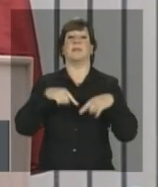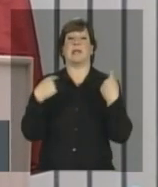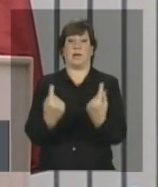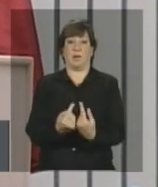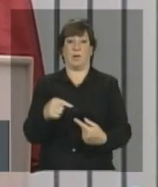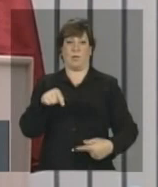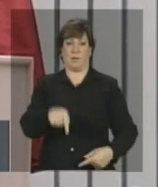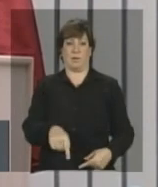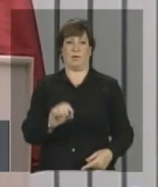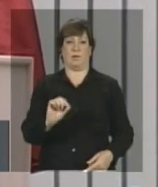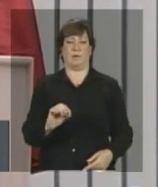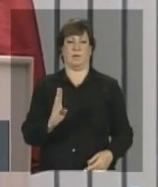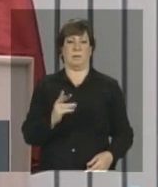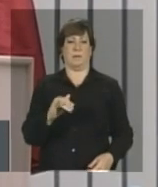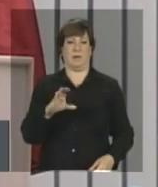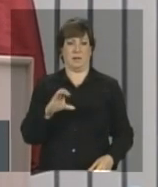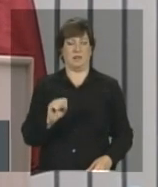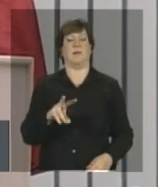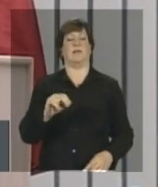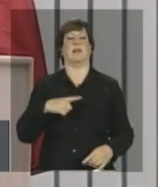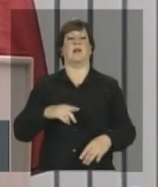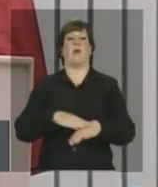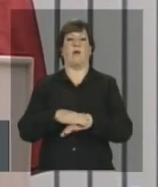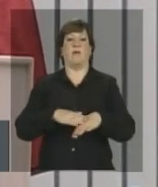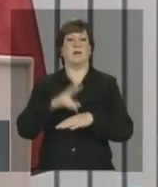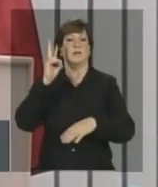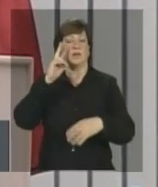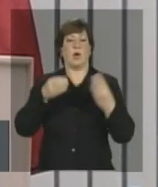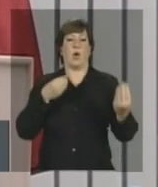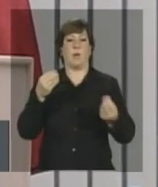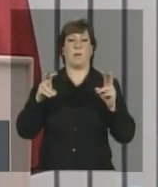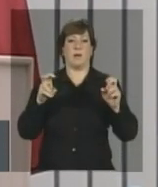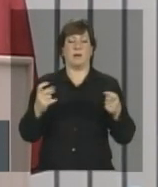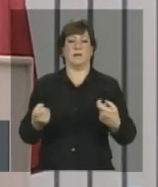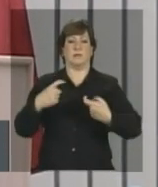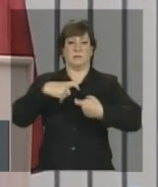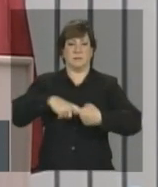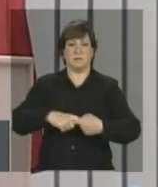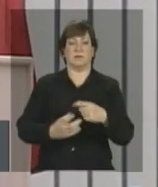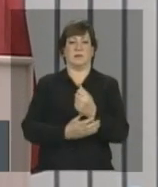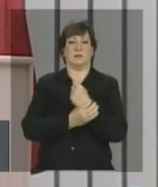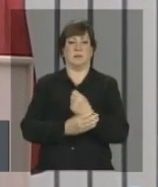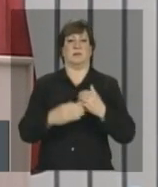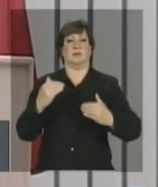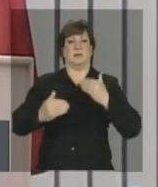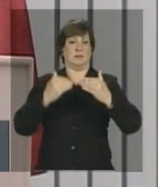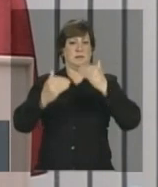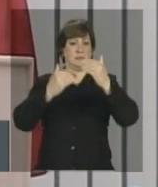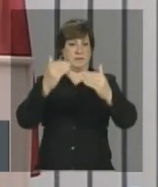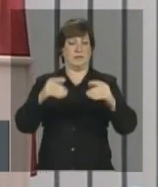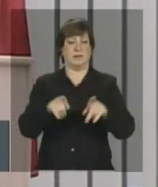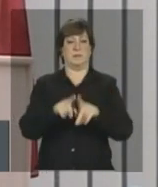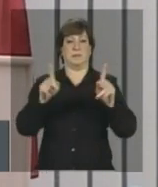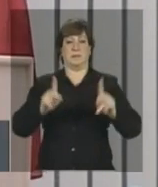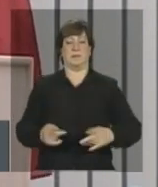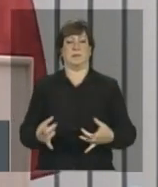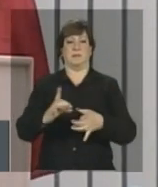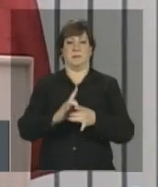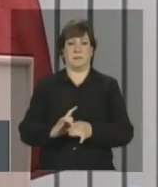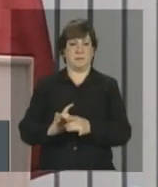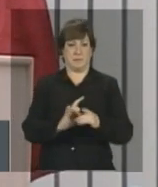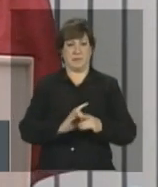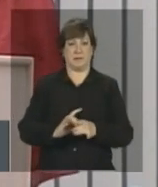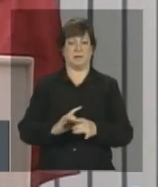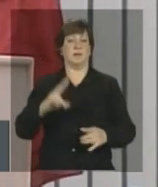questões centradas no tema de uma parceria para estabilidade a segurança e o crescimento tema no qual se